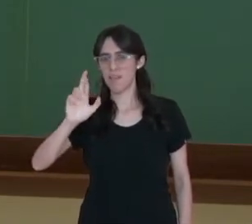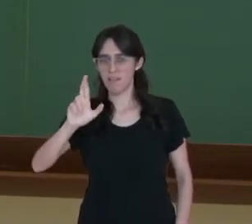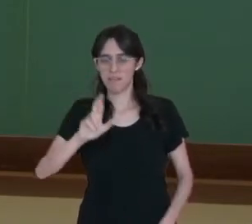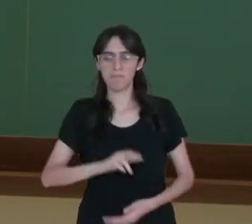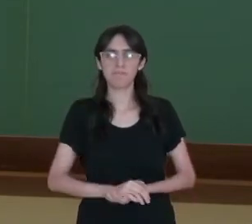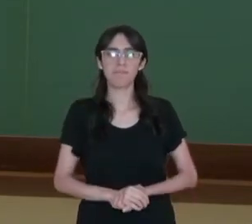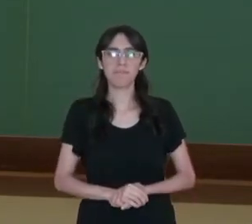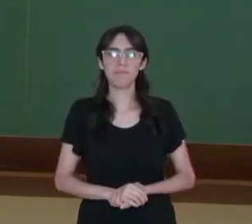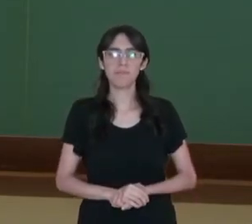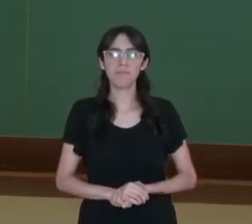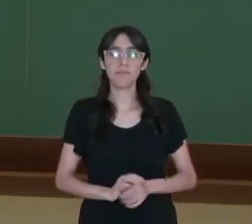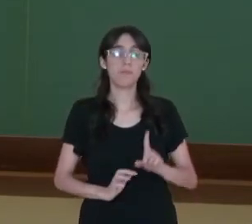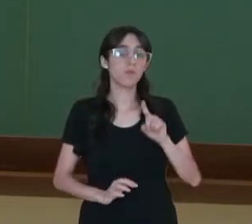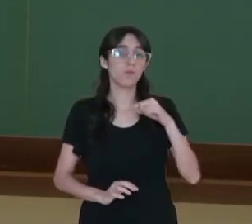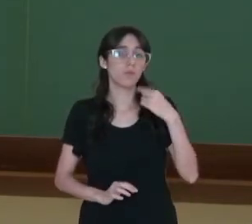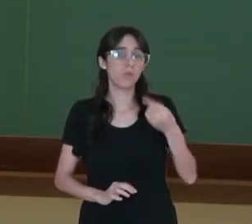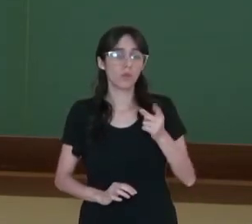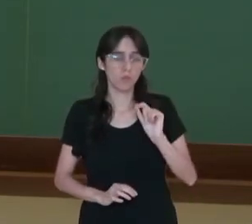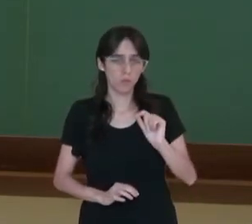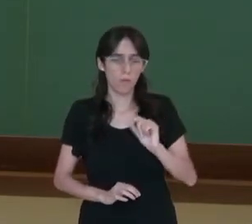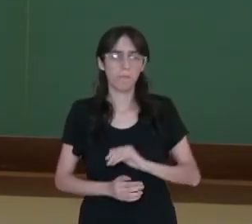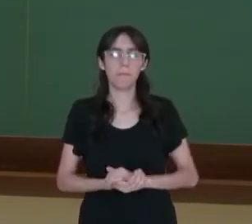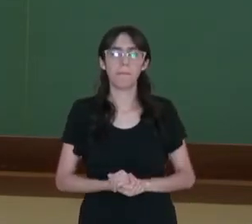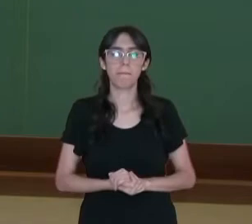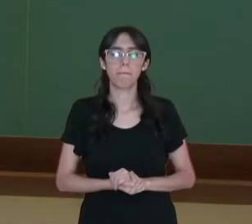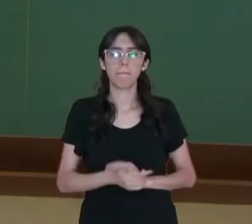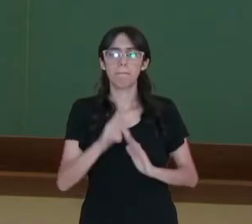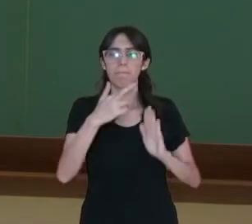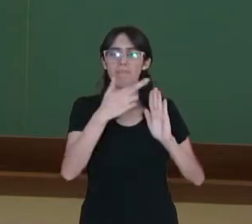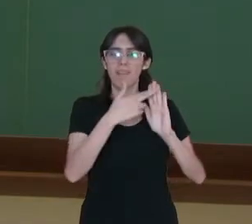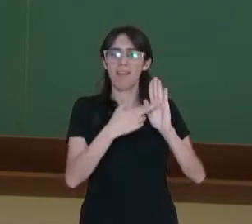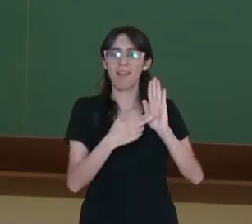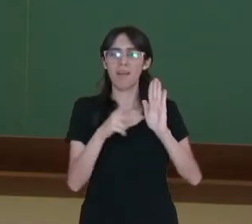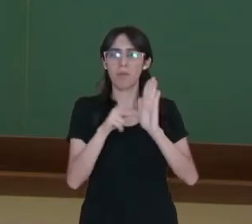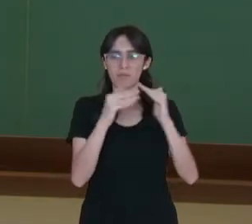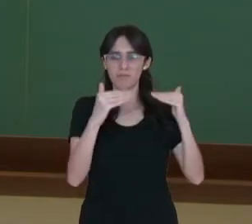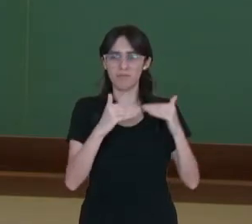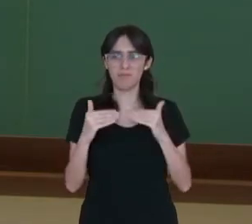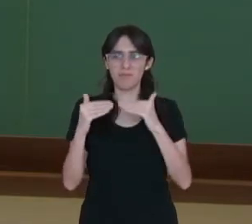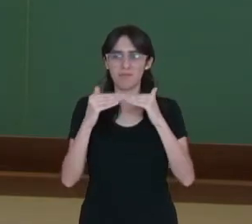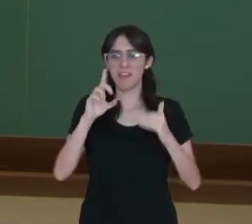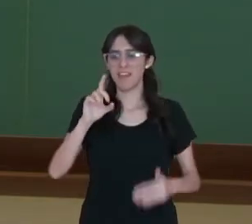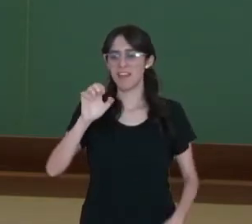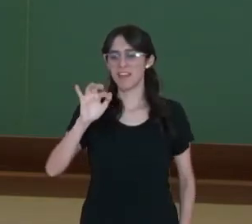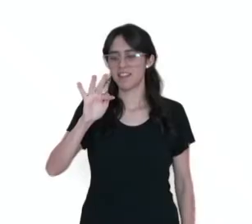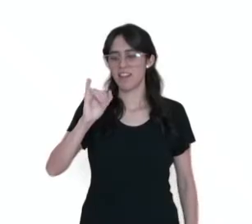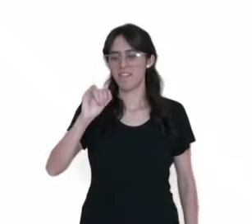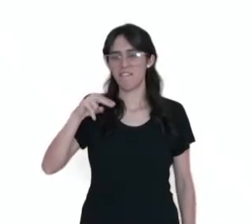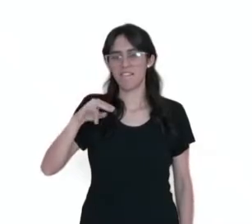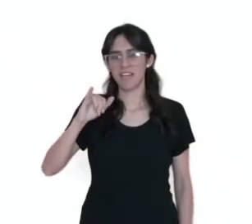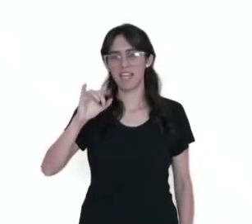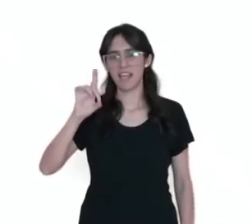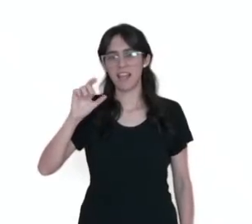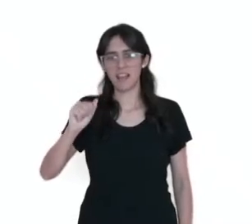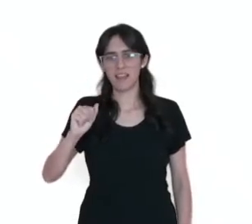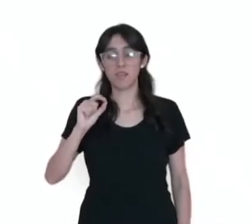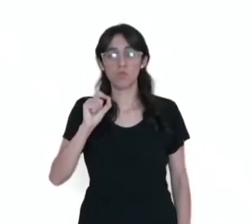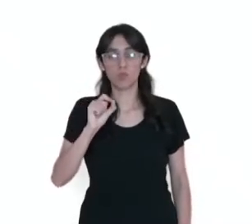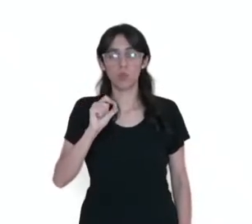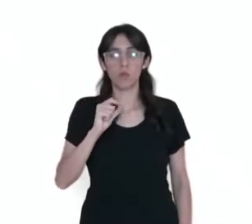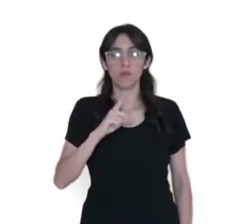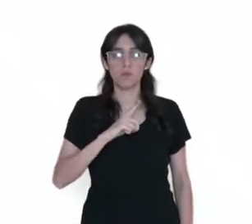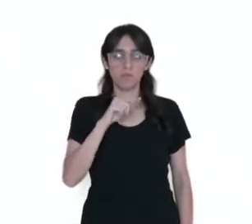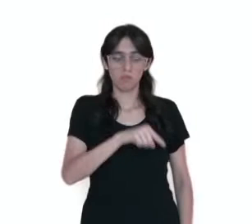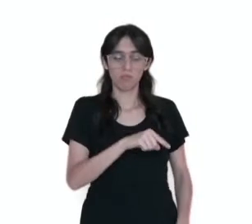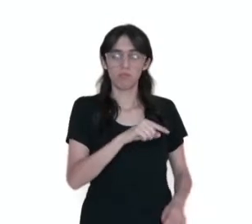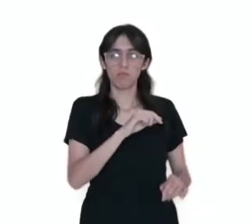O próximo contexto aqui é a lei das proporções definidas, ou também chamada de lei de Proust. Os produtos de uma reação